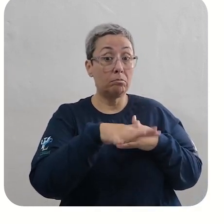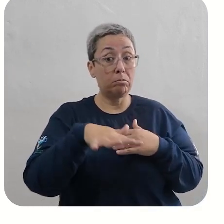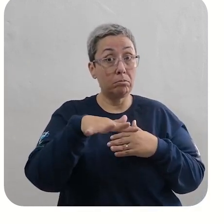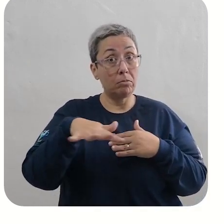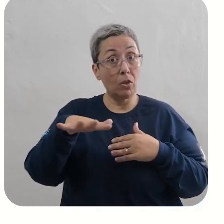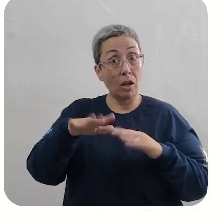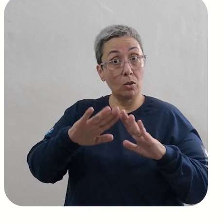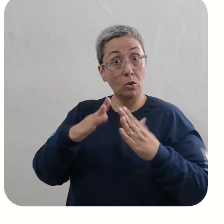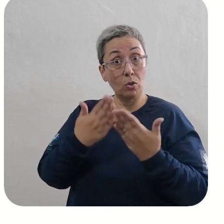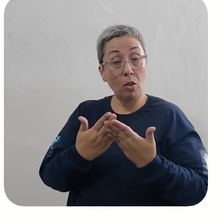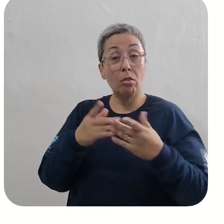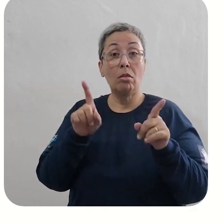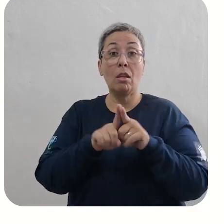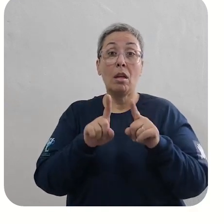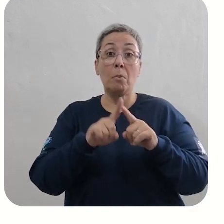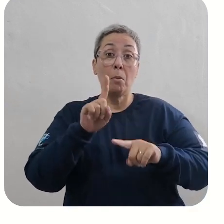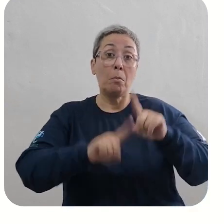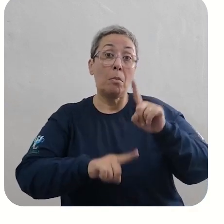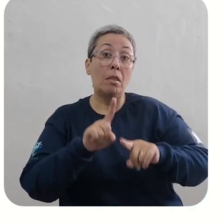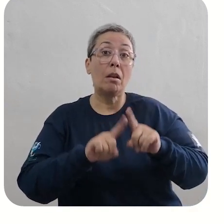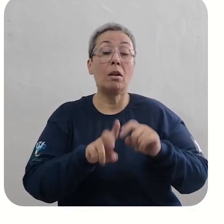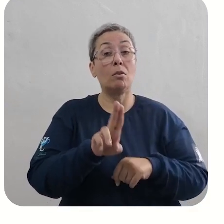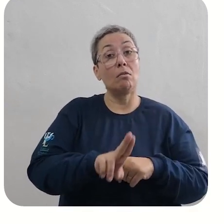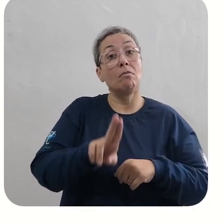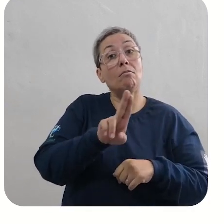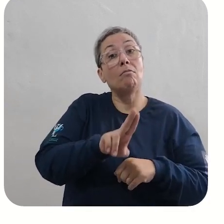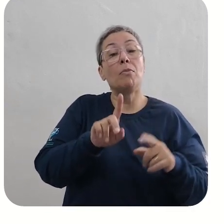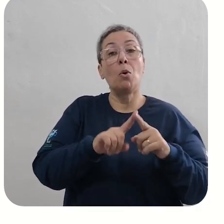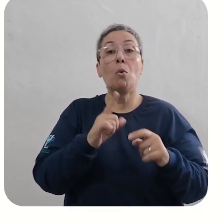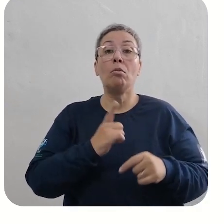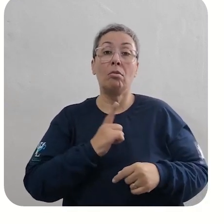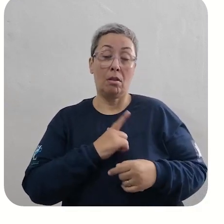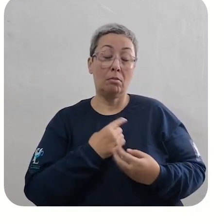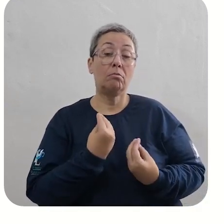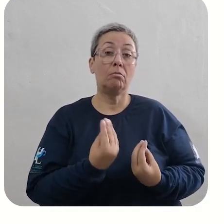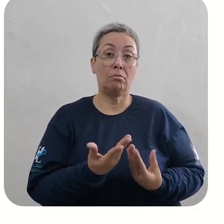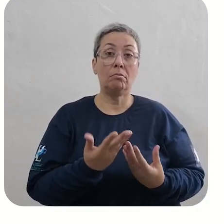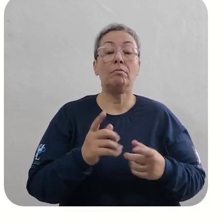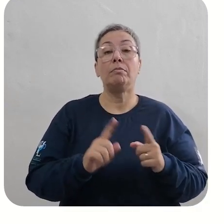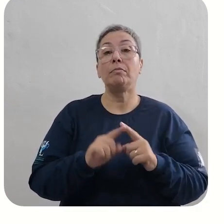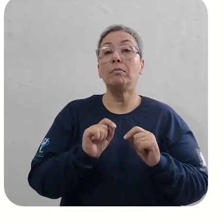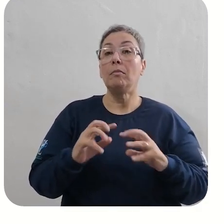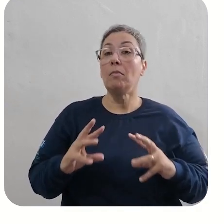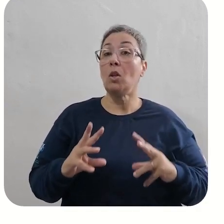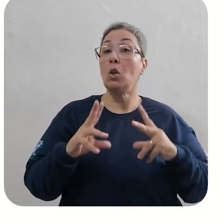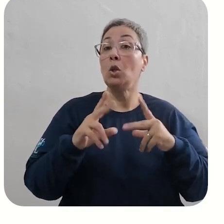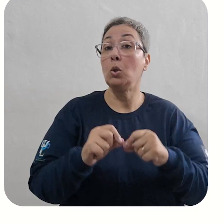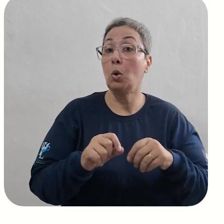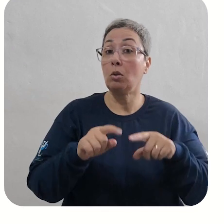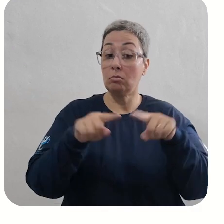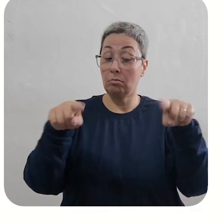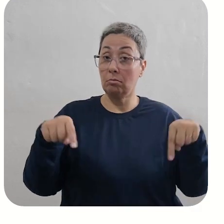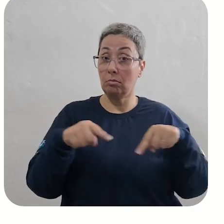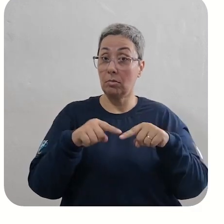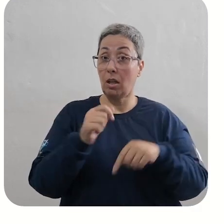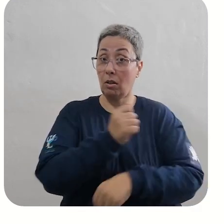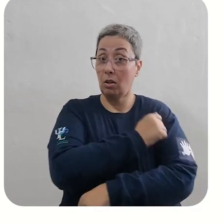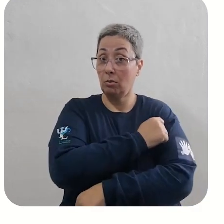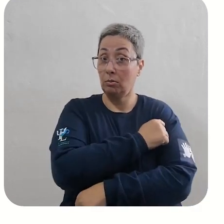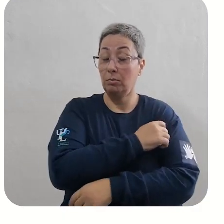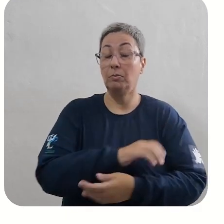da escola, bem como os objetos e funções existentes para tal, para toda a turma.